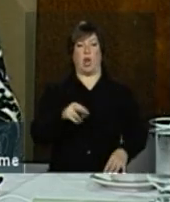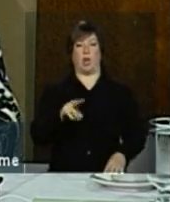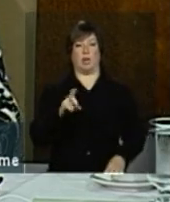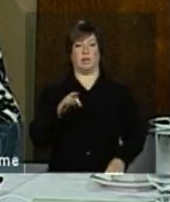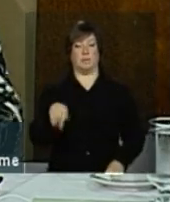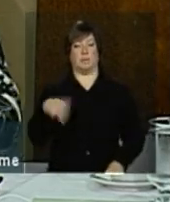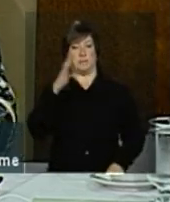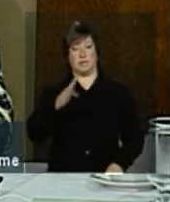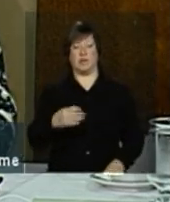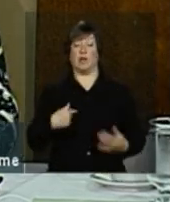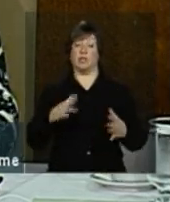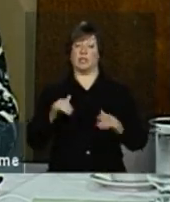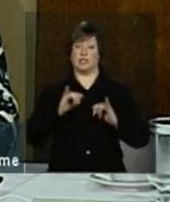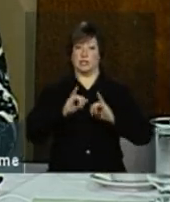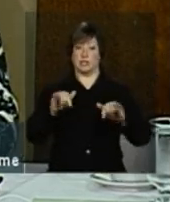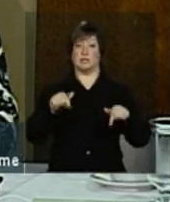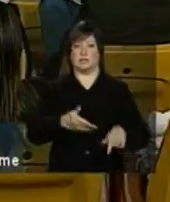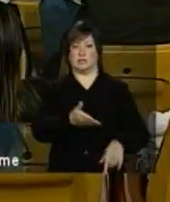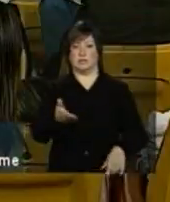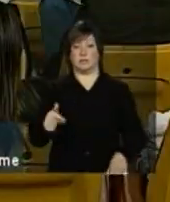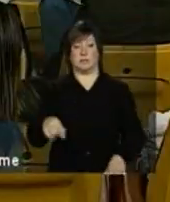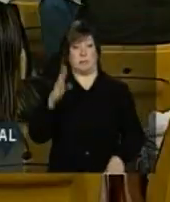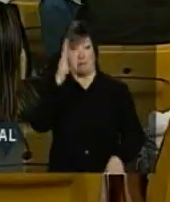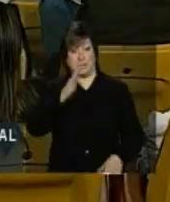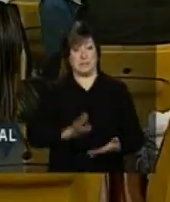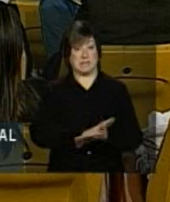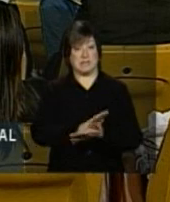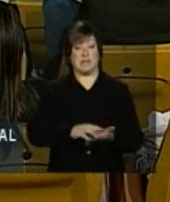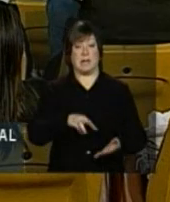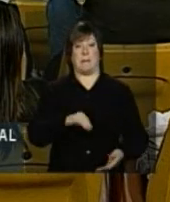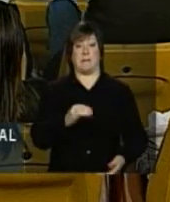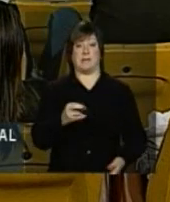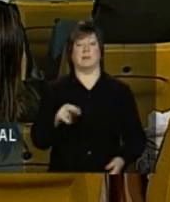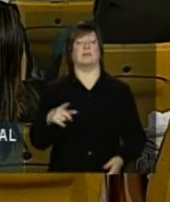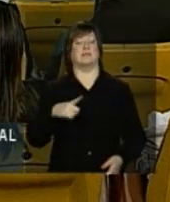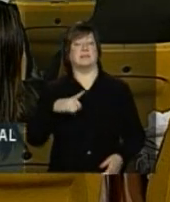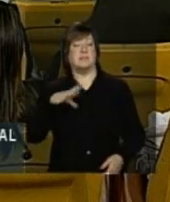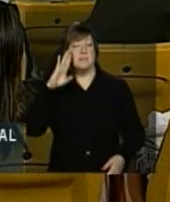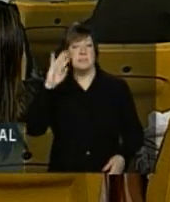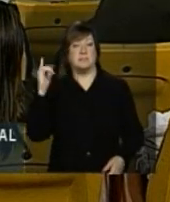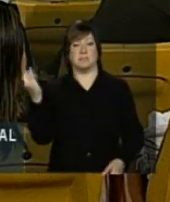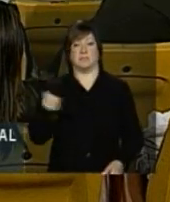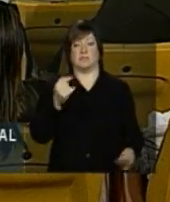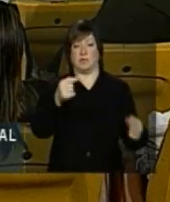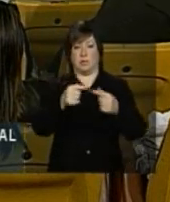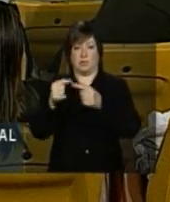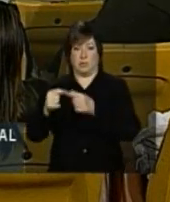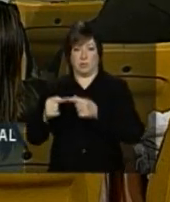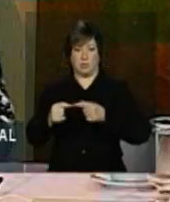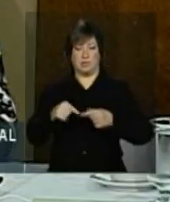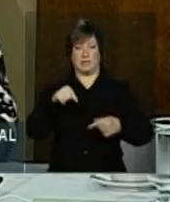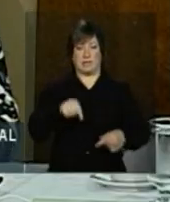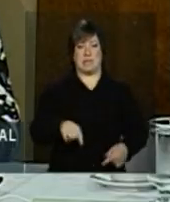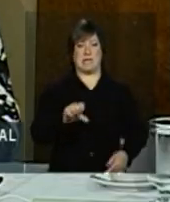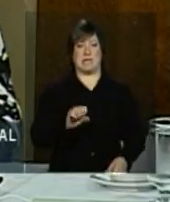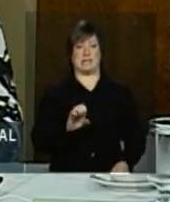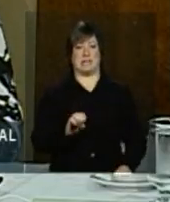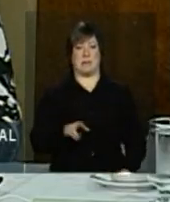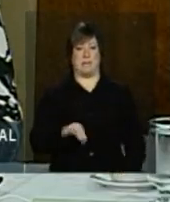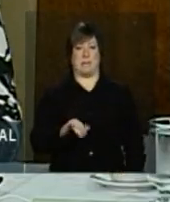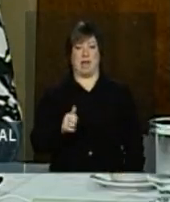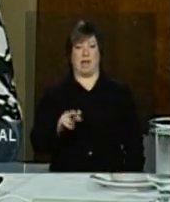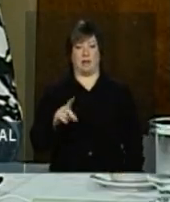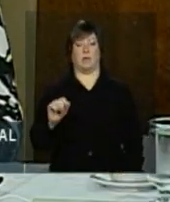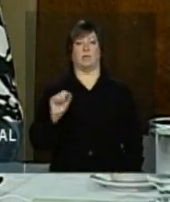já tinha dito PR os senhores que o Brasil sem miséria ele tem um recorte específico pro território do semiárido que envolve não só